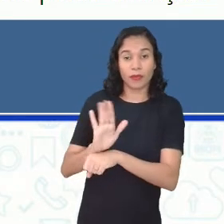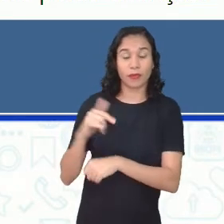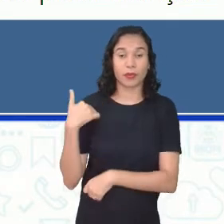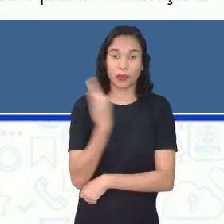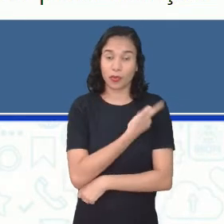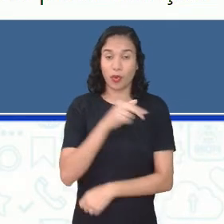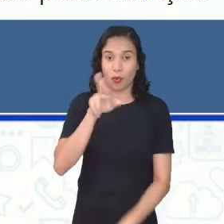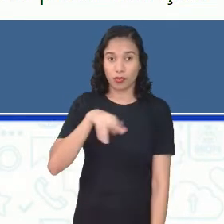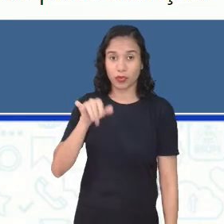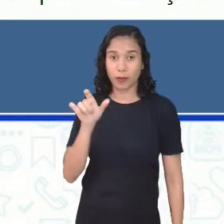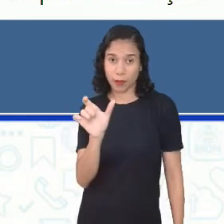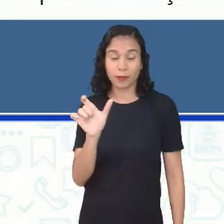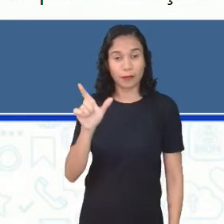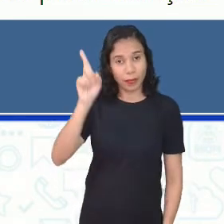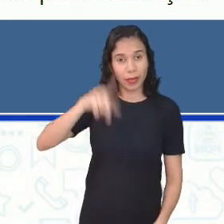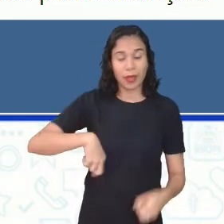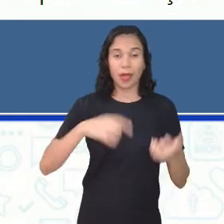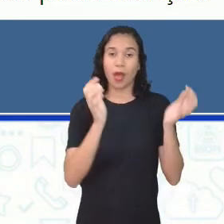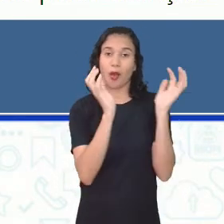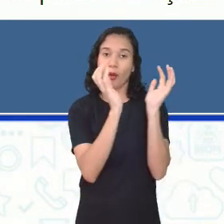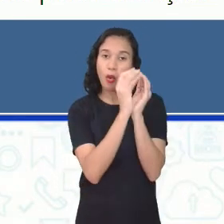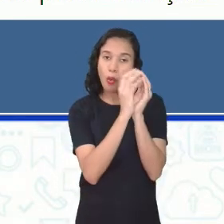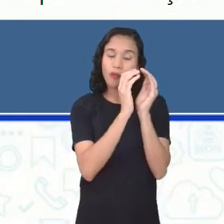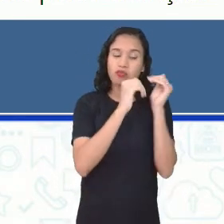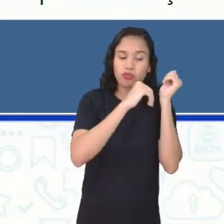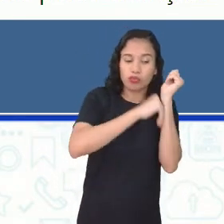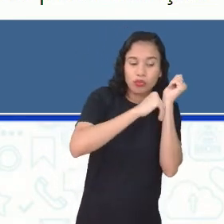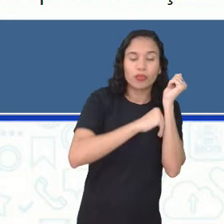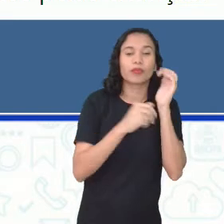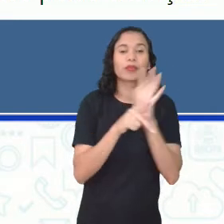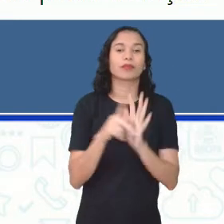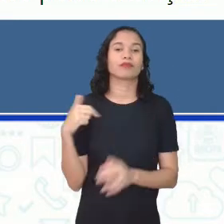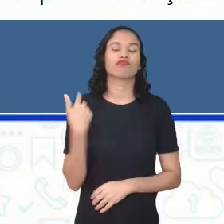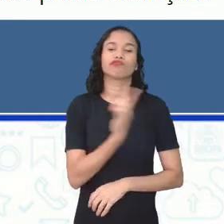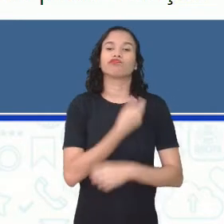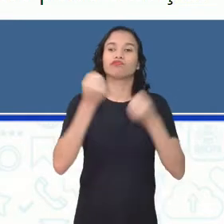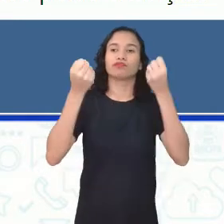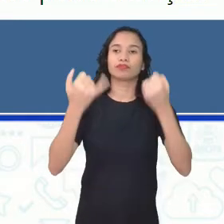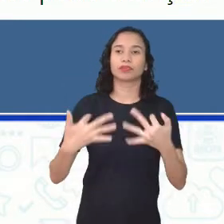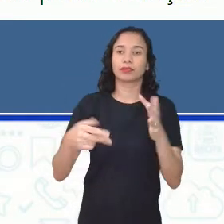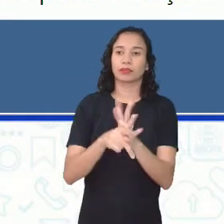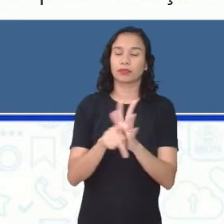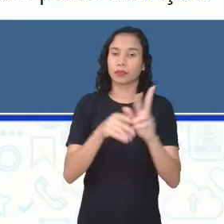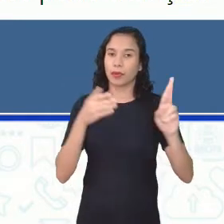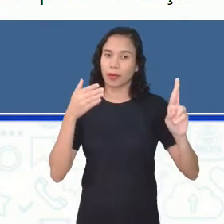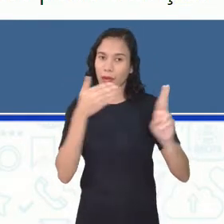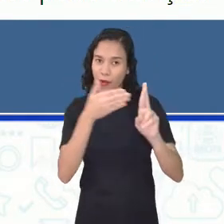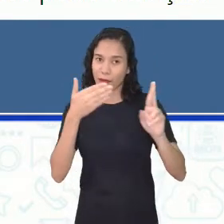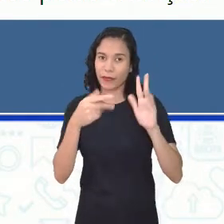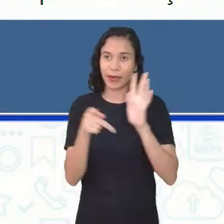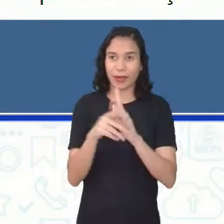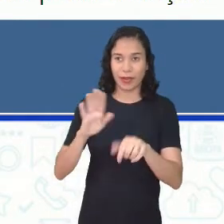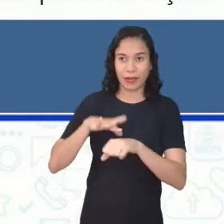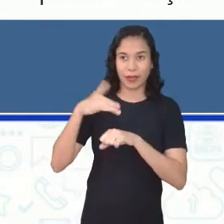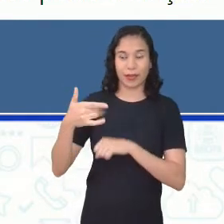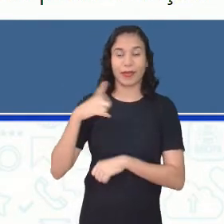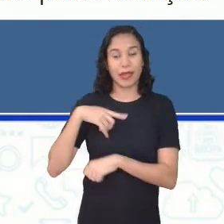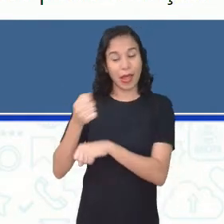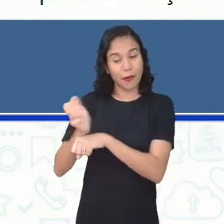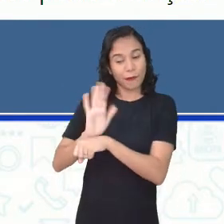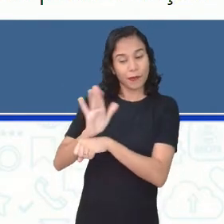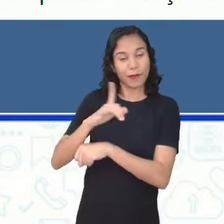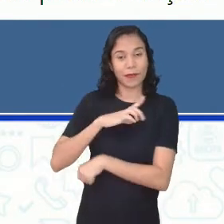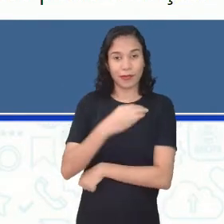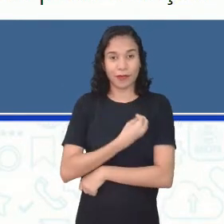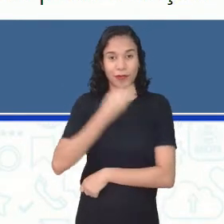a palavra easter egg, que seriam ovos escondidos, para justificar essa referência externa que o filme faz a